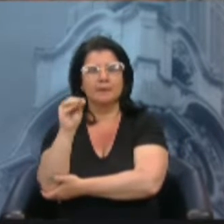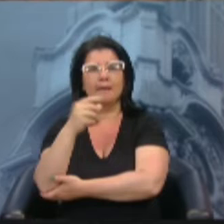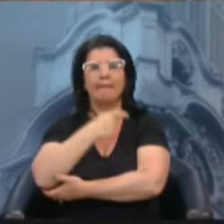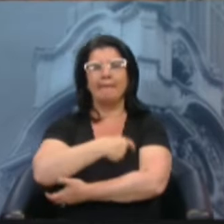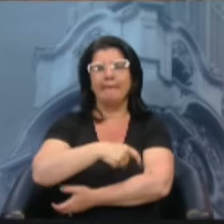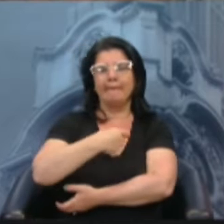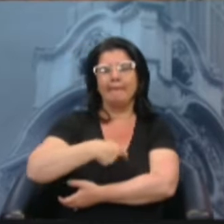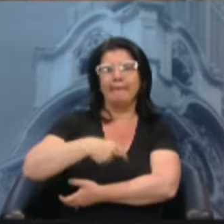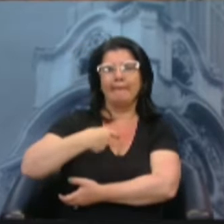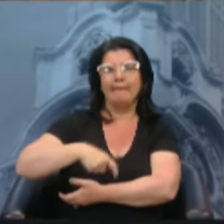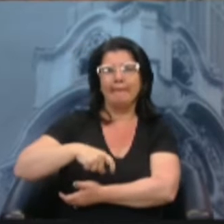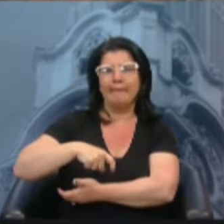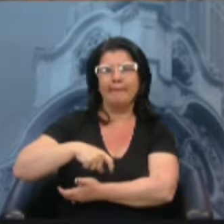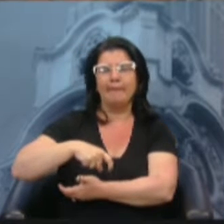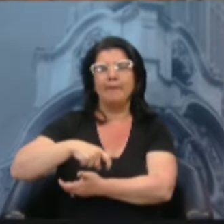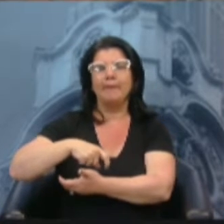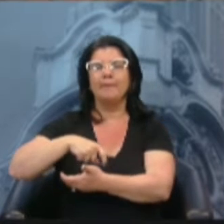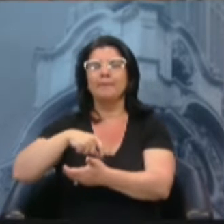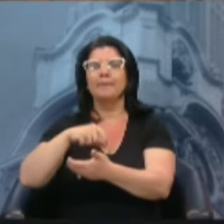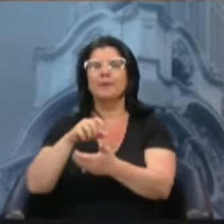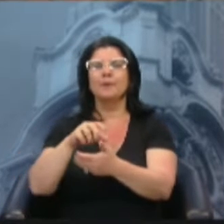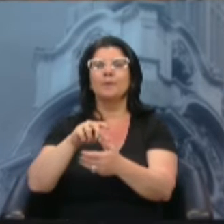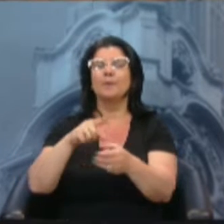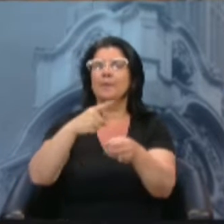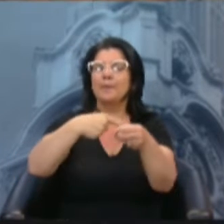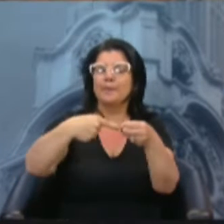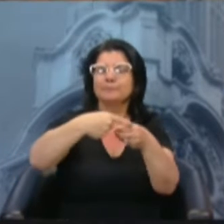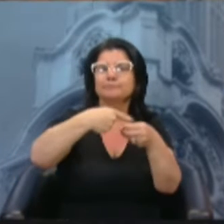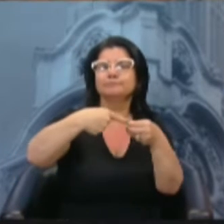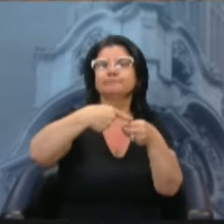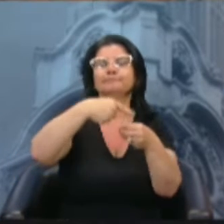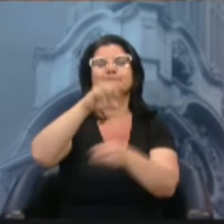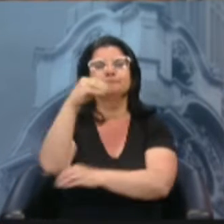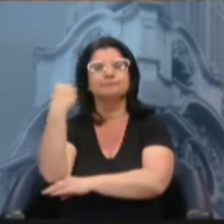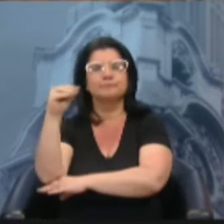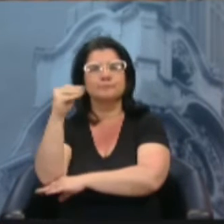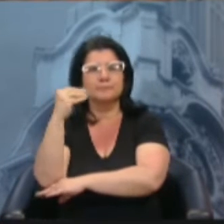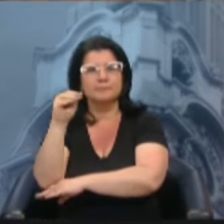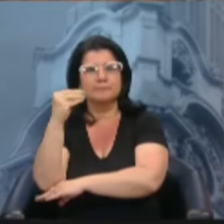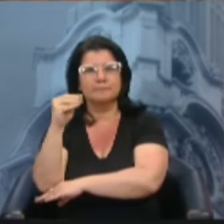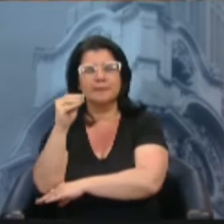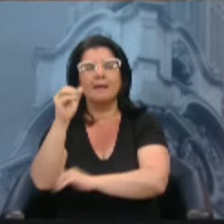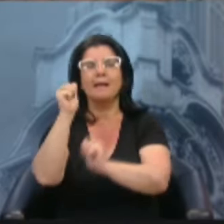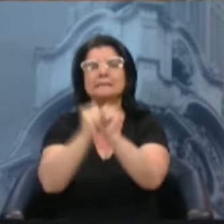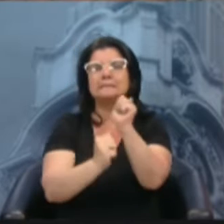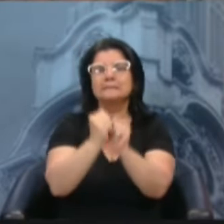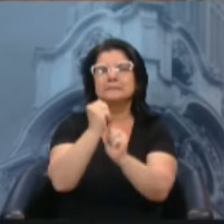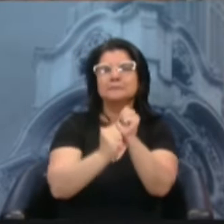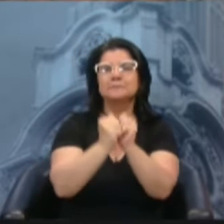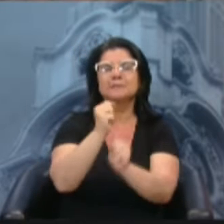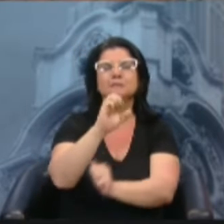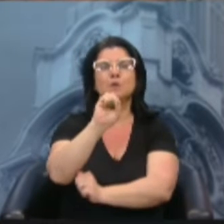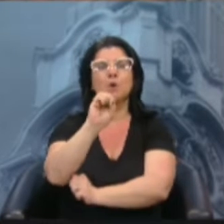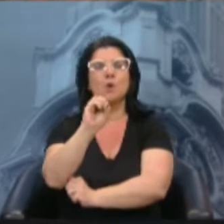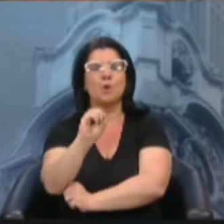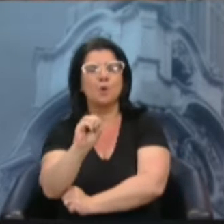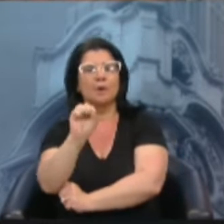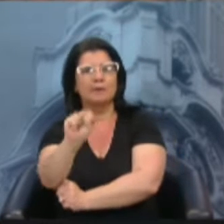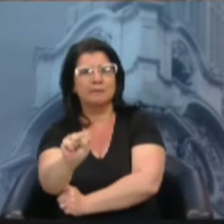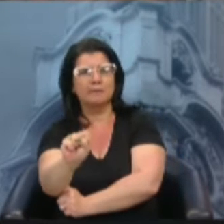Grêmio, Futebol Clube, né, o município de Porto Alegre, as empresas, né, OAS, enfim,